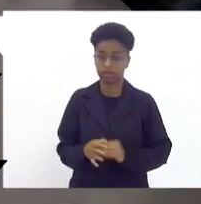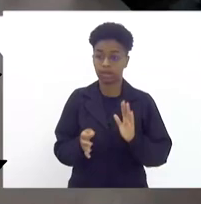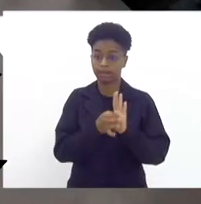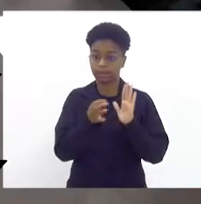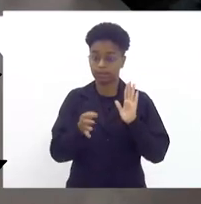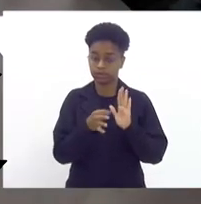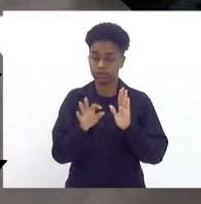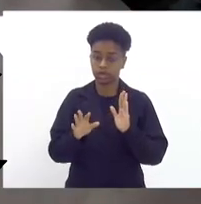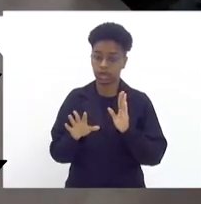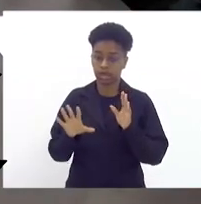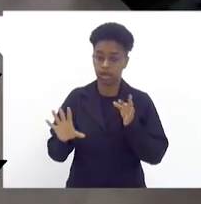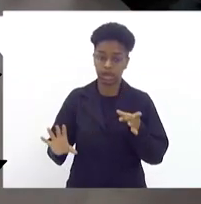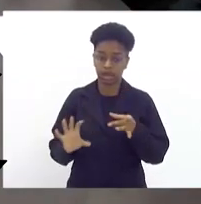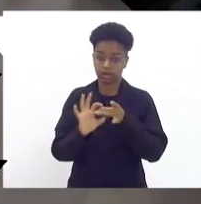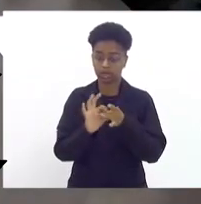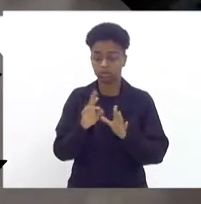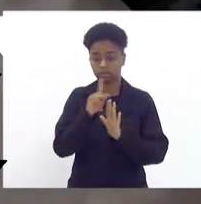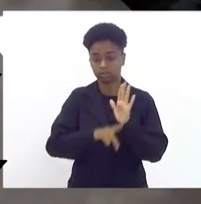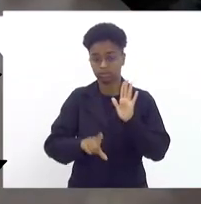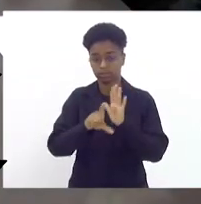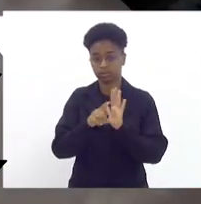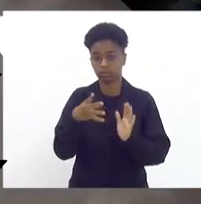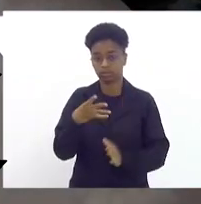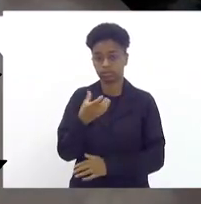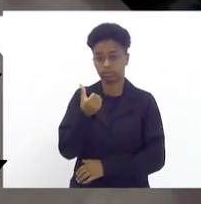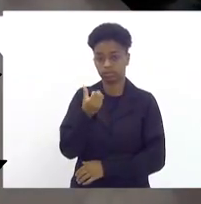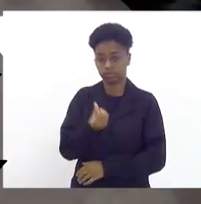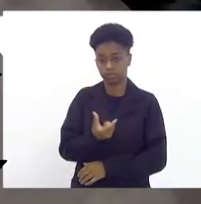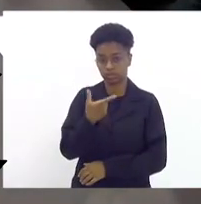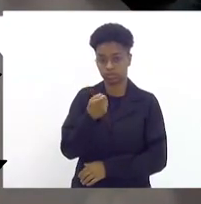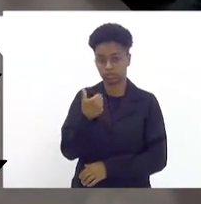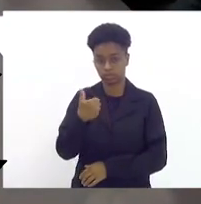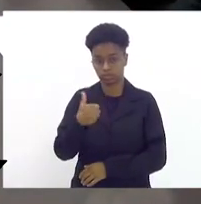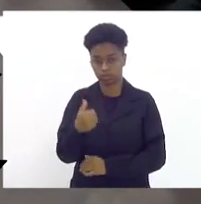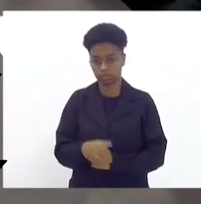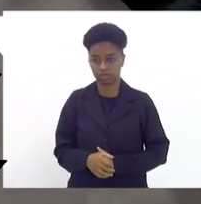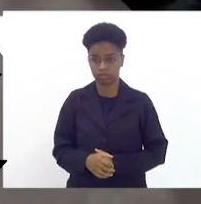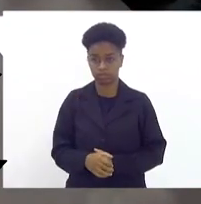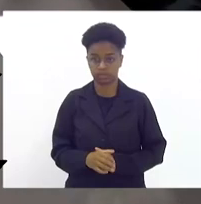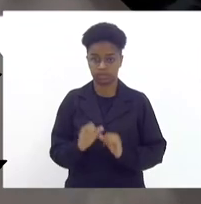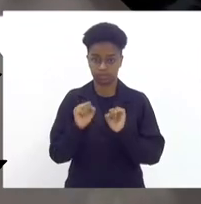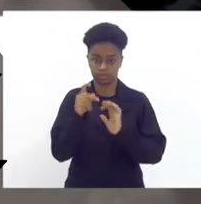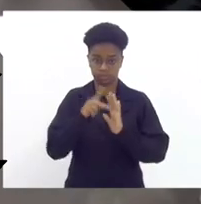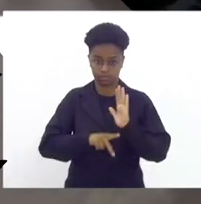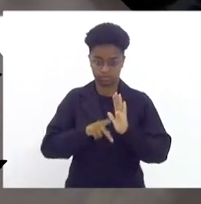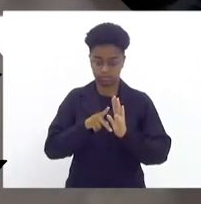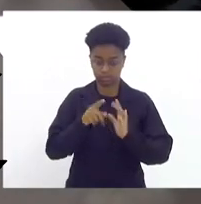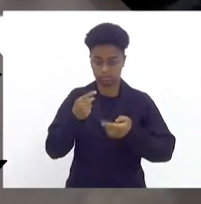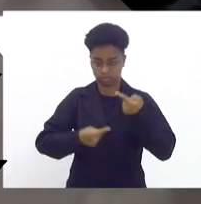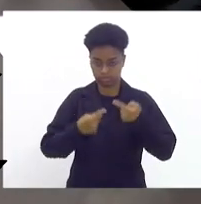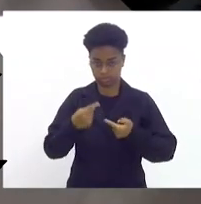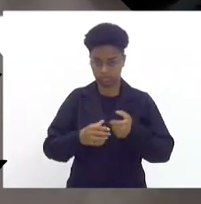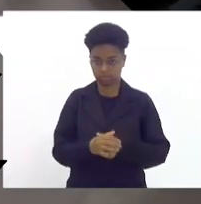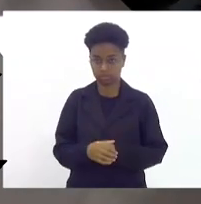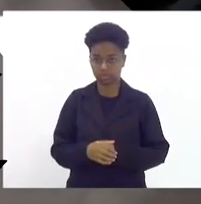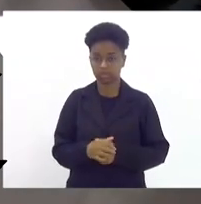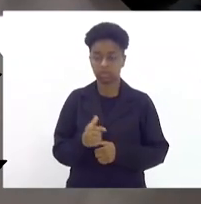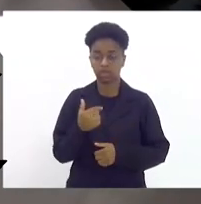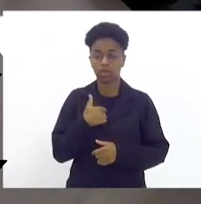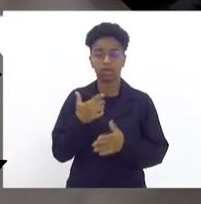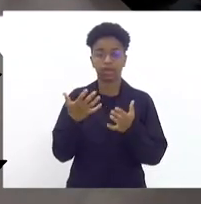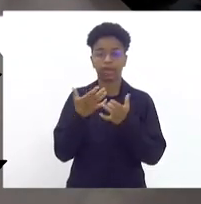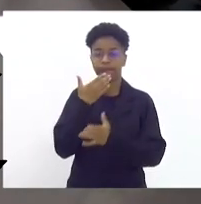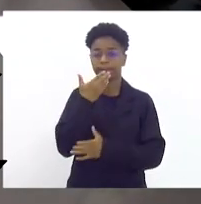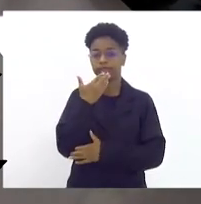pela anexação ao projeto de lei número 416 de 2011. Em discussão? Discutir. Eu queria pedir